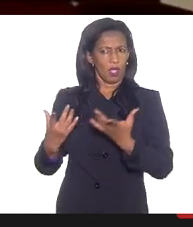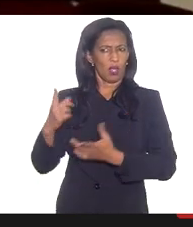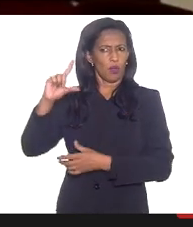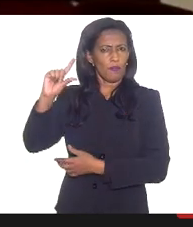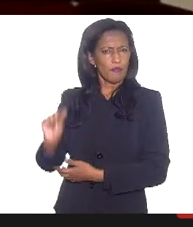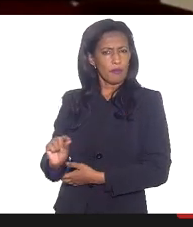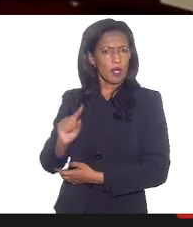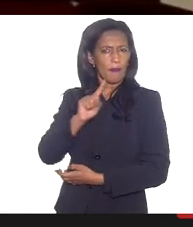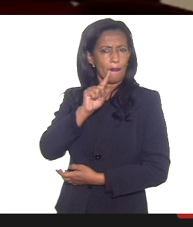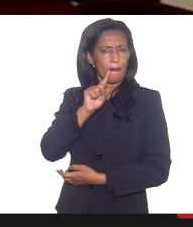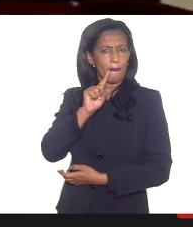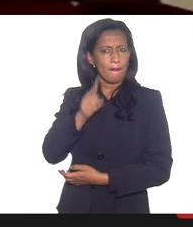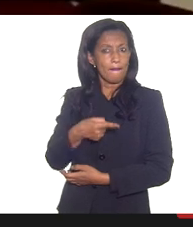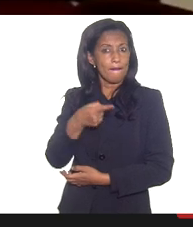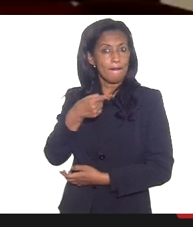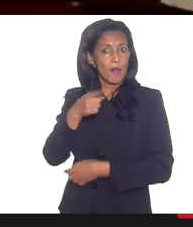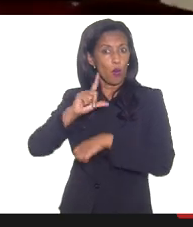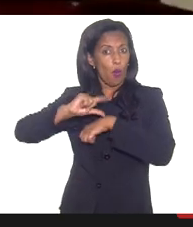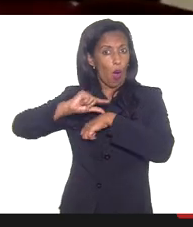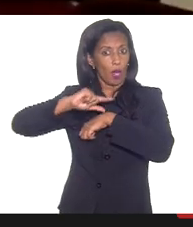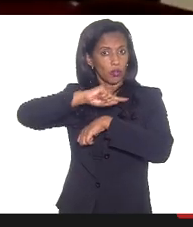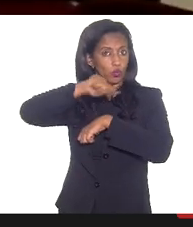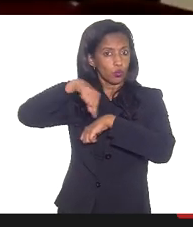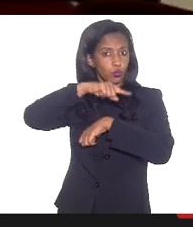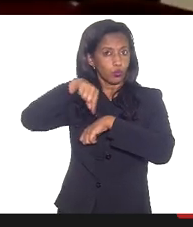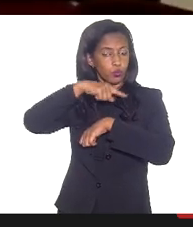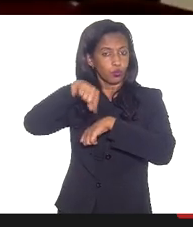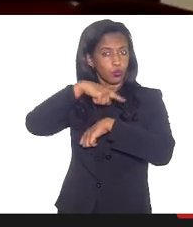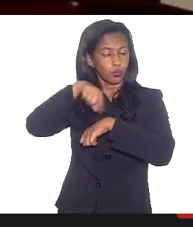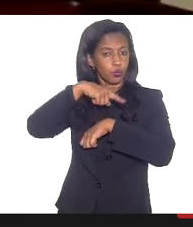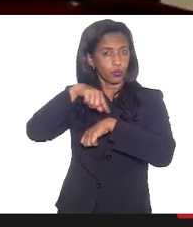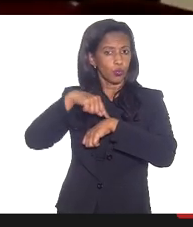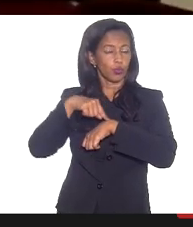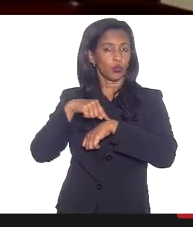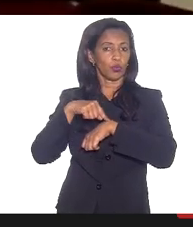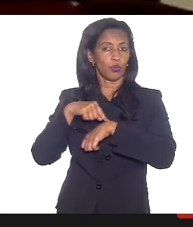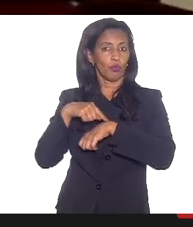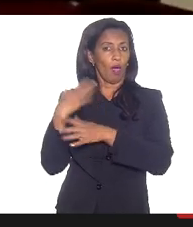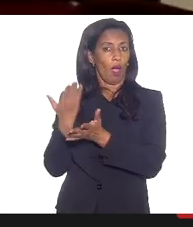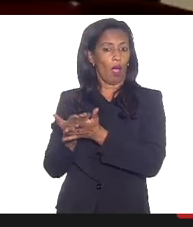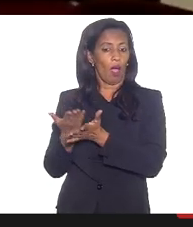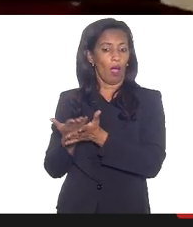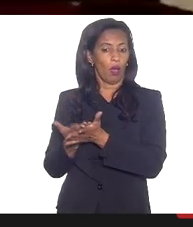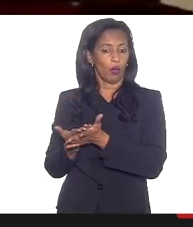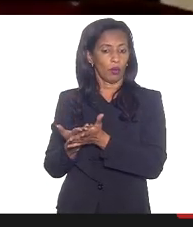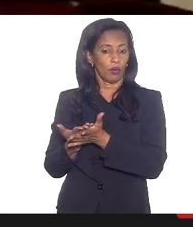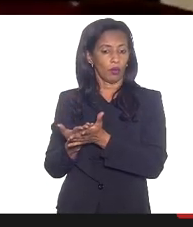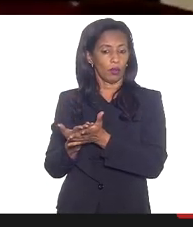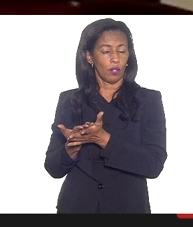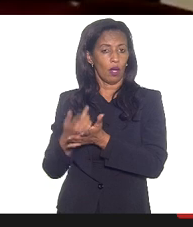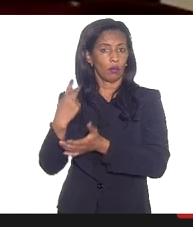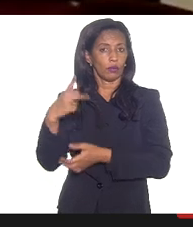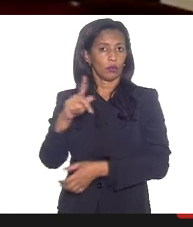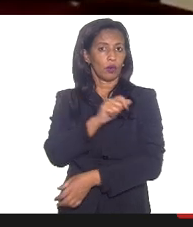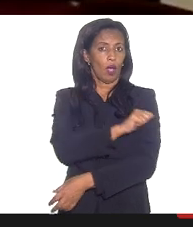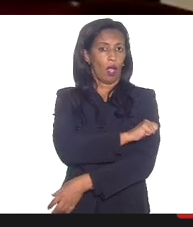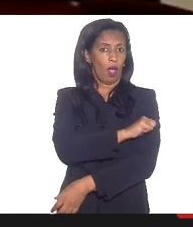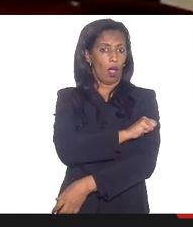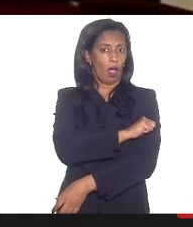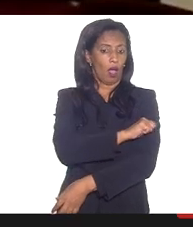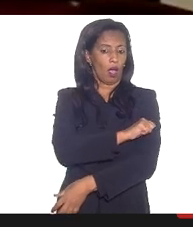mínimo, 1.000 horas, né, de aula aos seus alunos durante